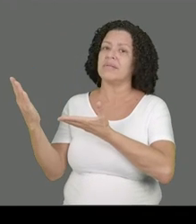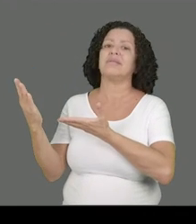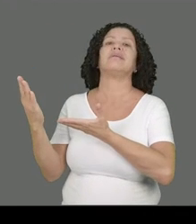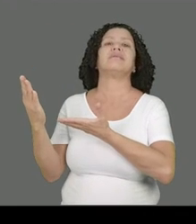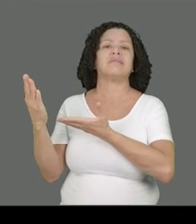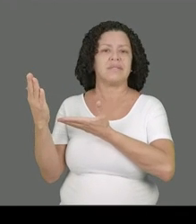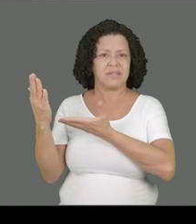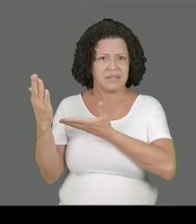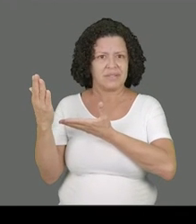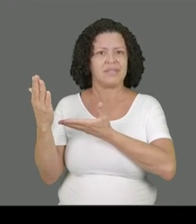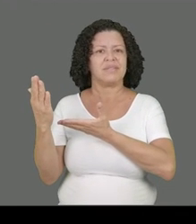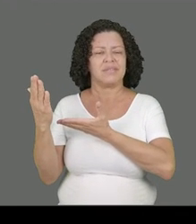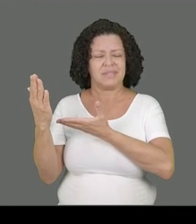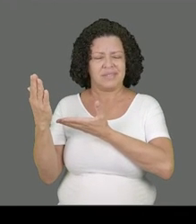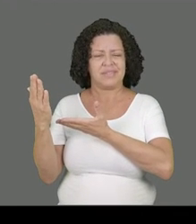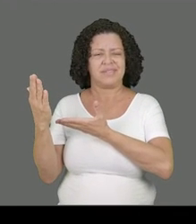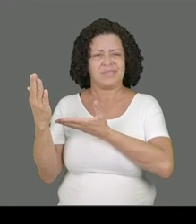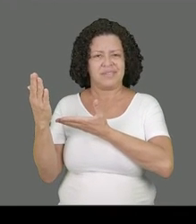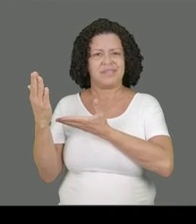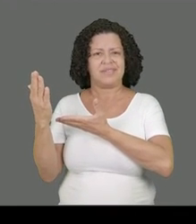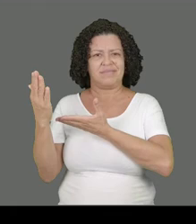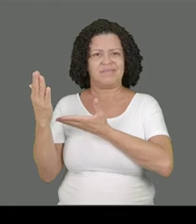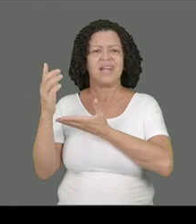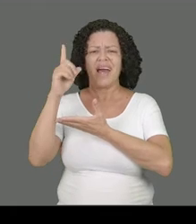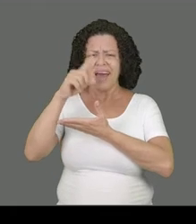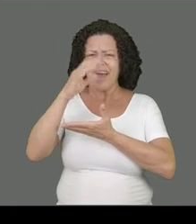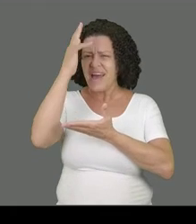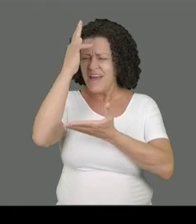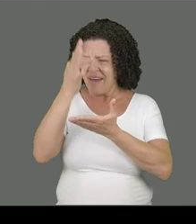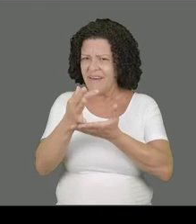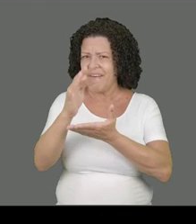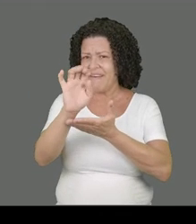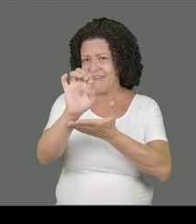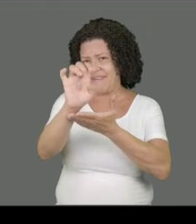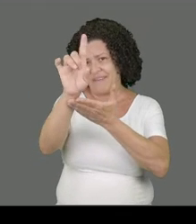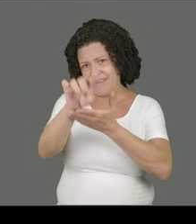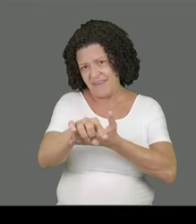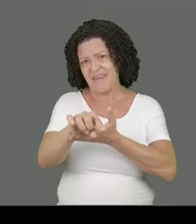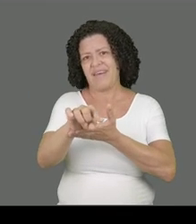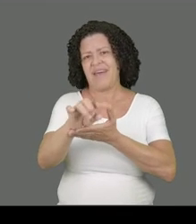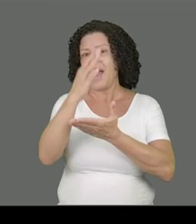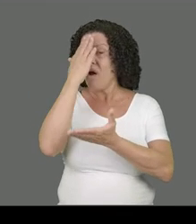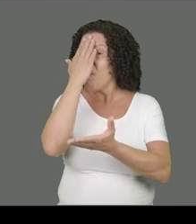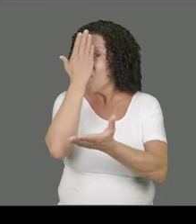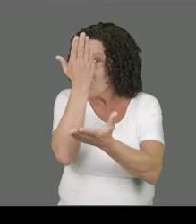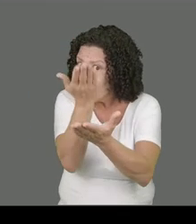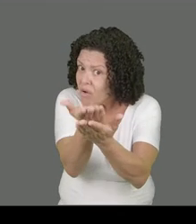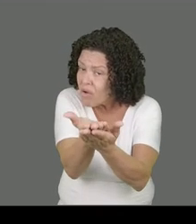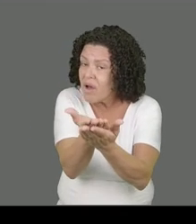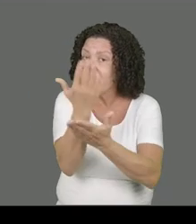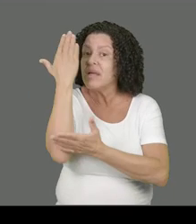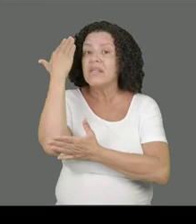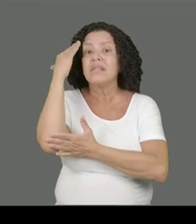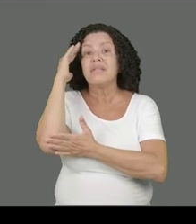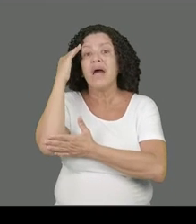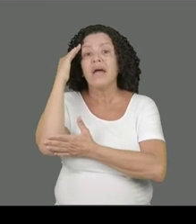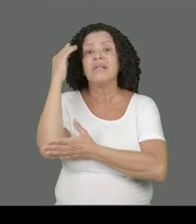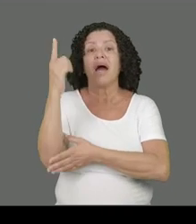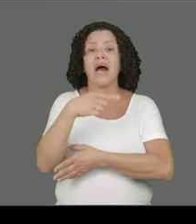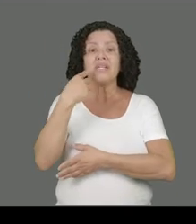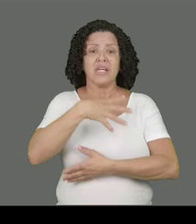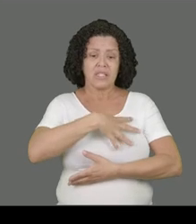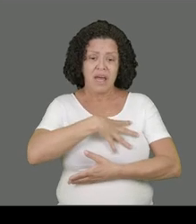aquilo que a gente recebeu, sem ainda nem ter recebido. Isso é fé. Isso é confiar, isso